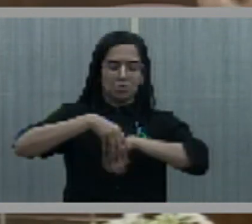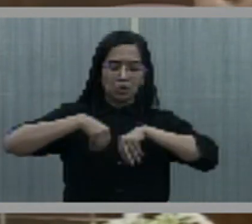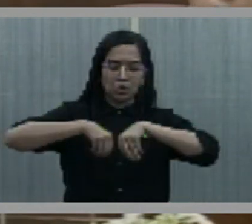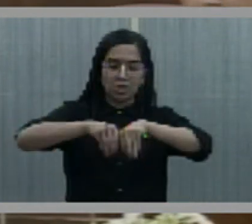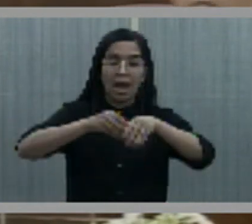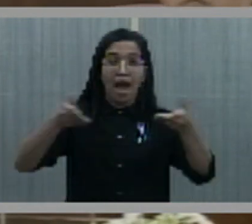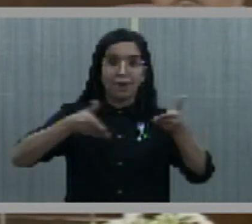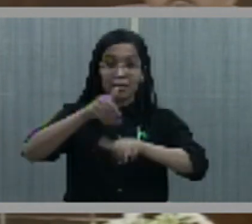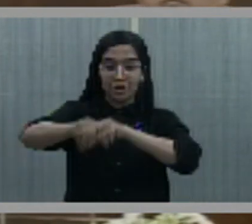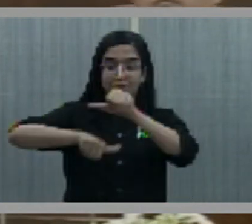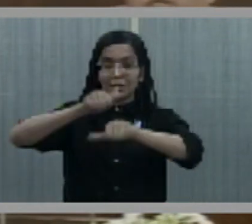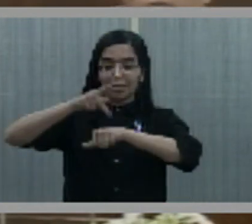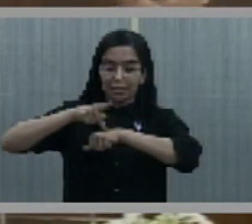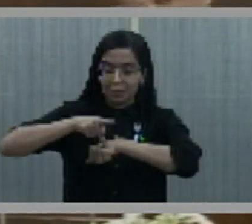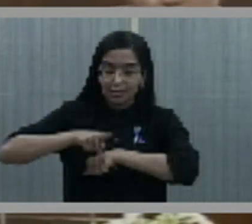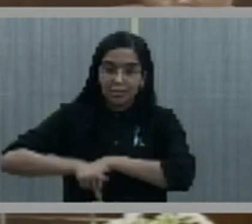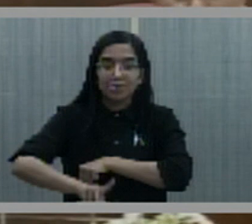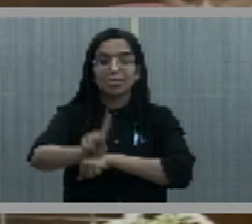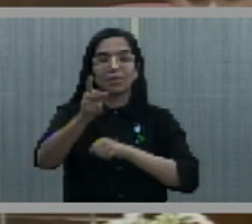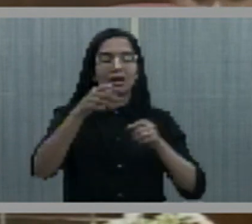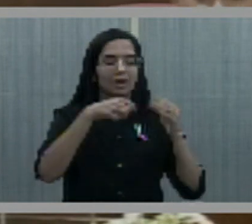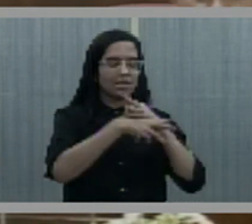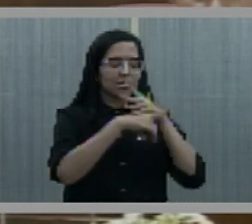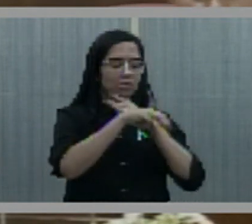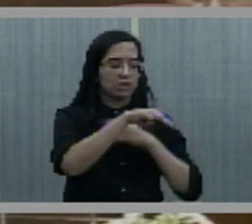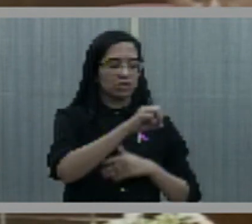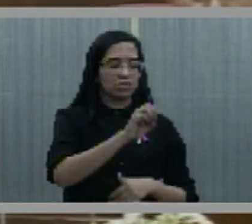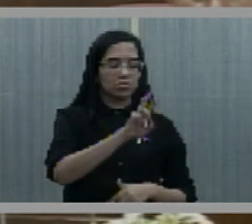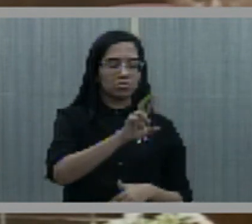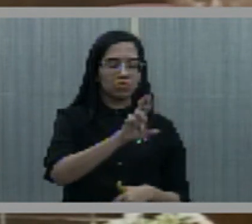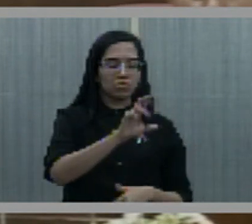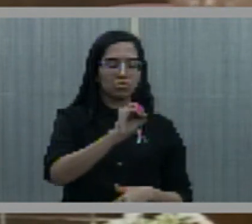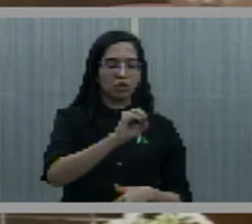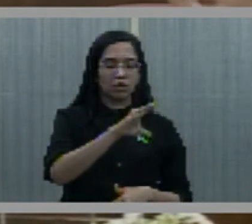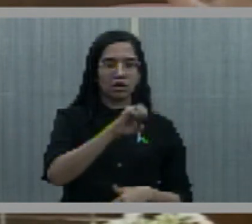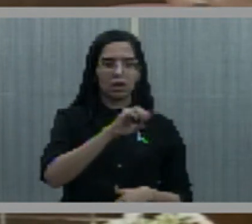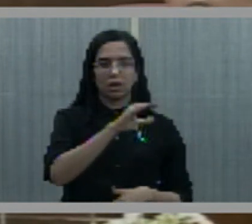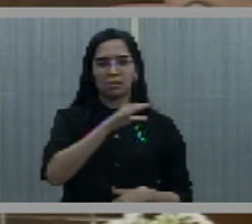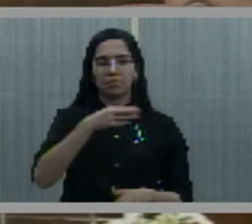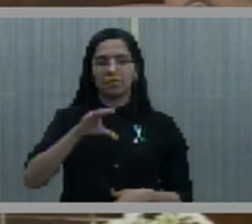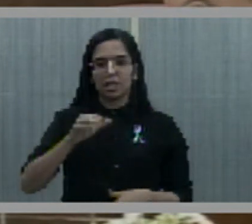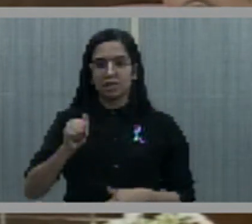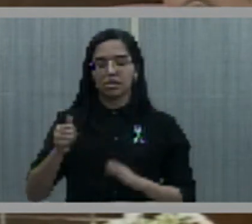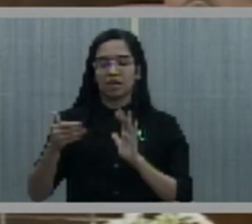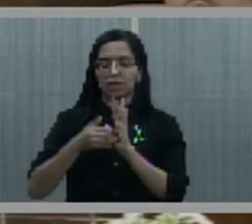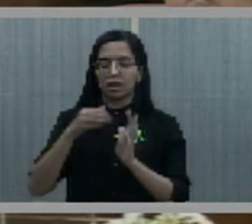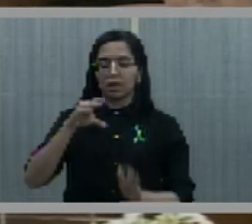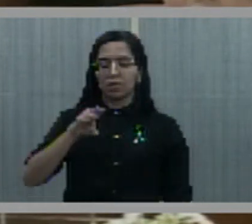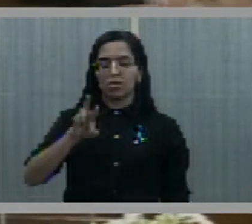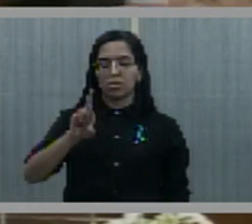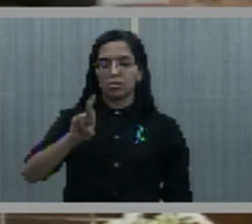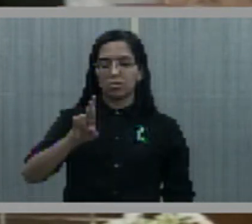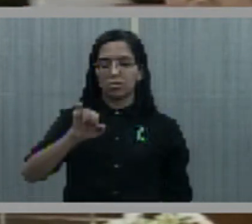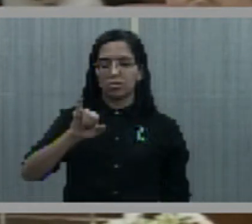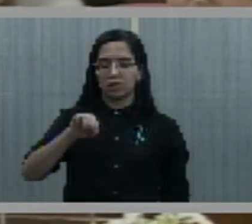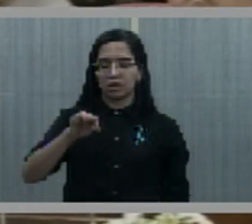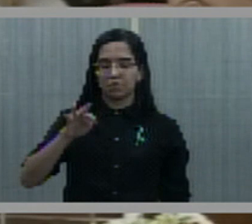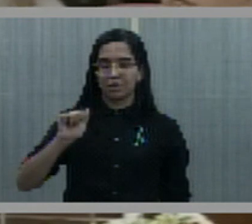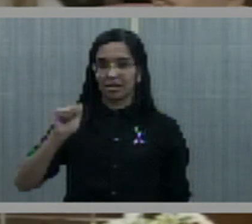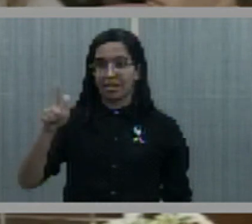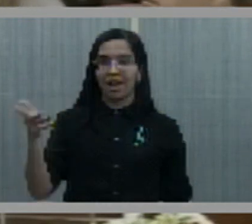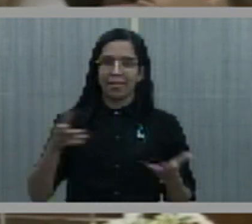né, que ligava o Morro Cabeça no Tempo à cidade de Curimatá, ou Curimatá à cidade do Morro. E agora está